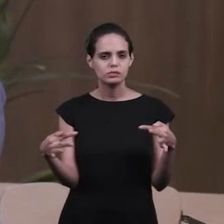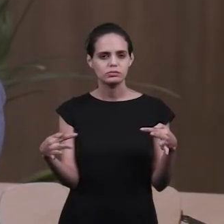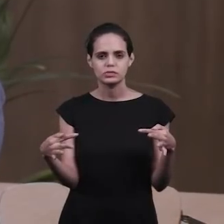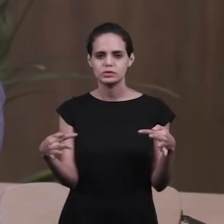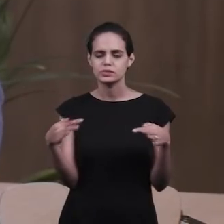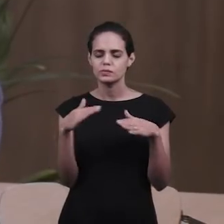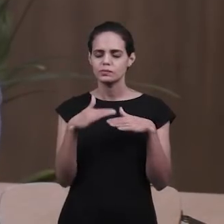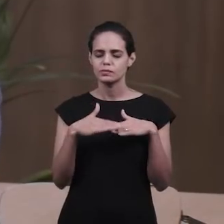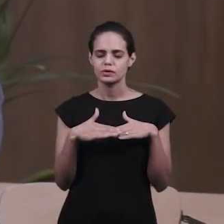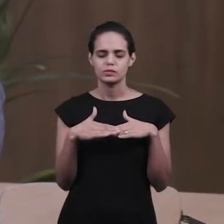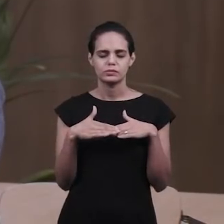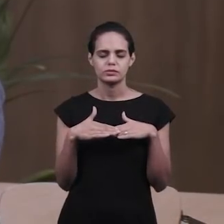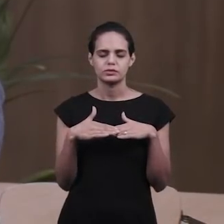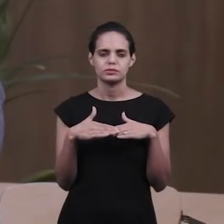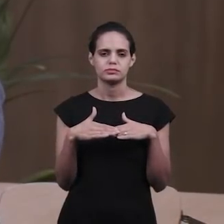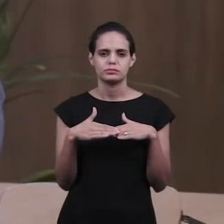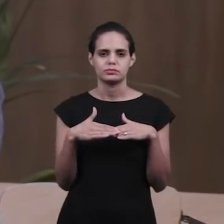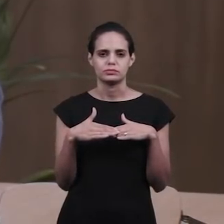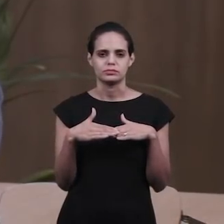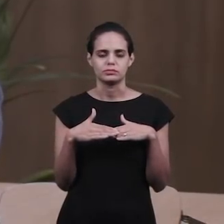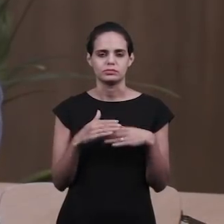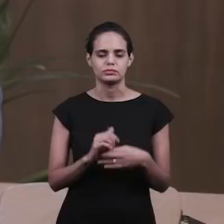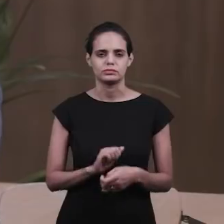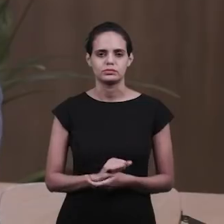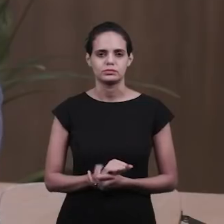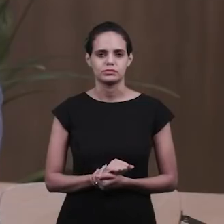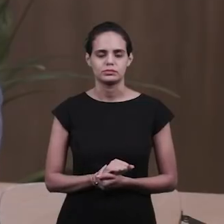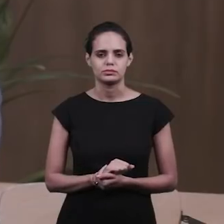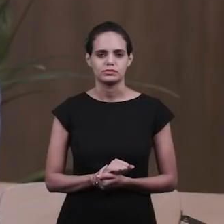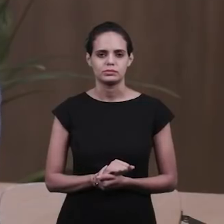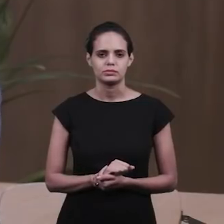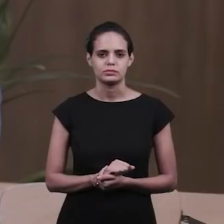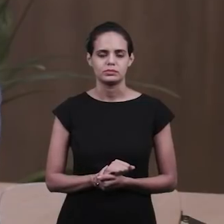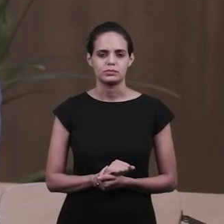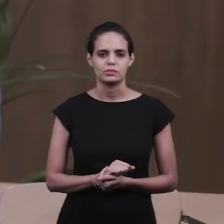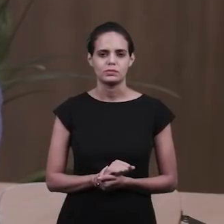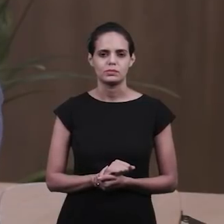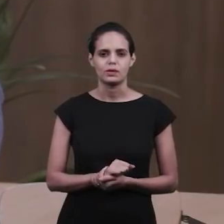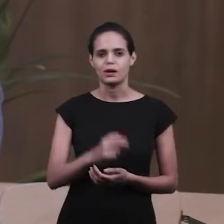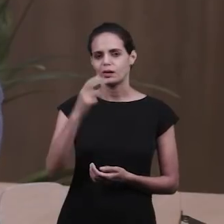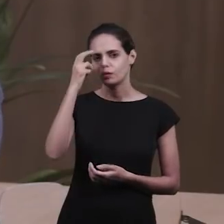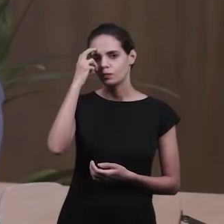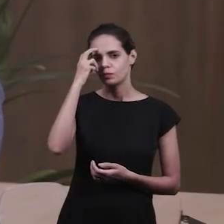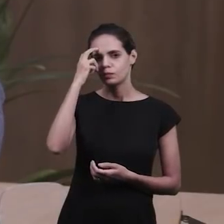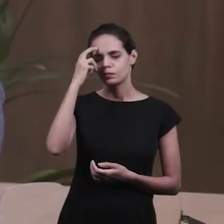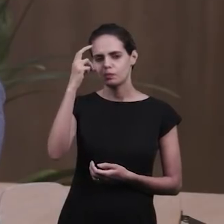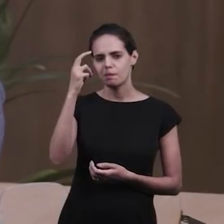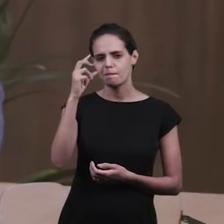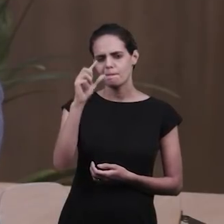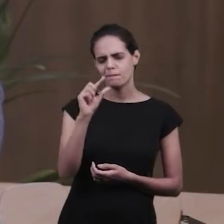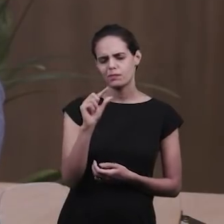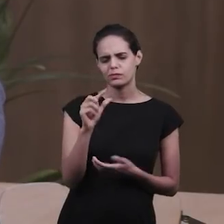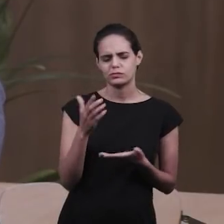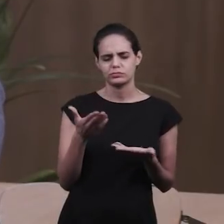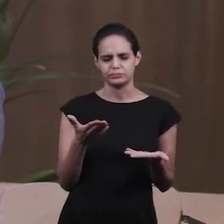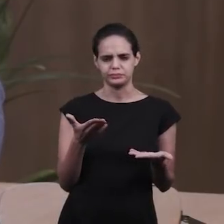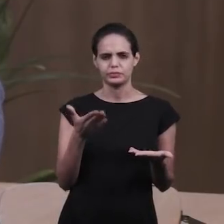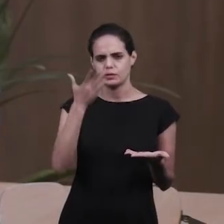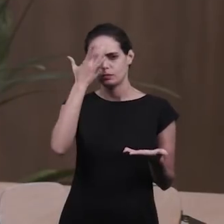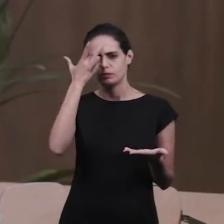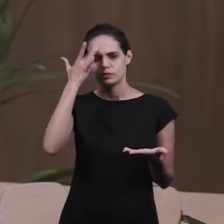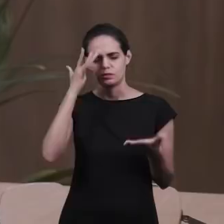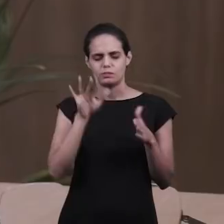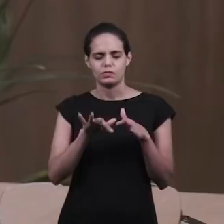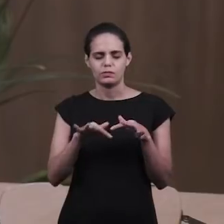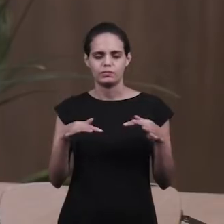assim, muito, com uma cultura muito, né, muito pouca cultura, né? E